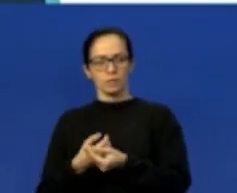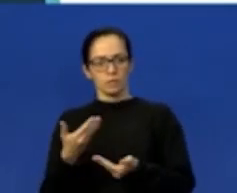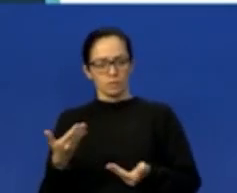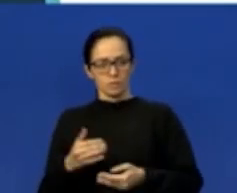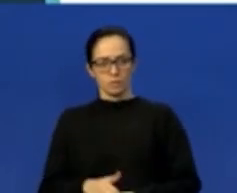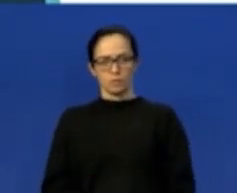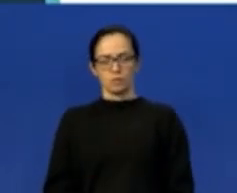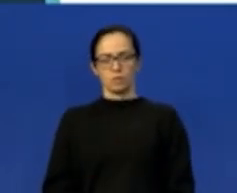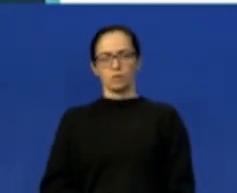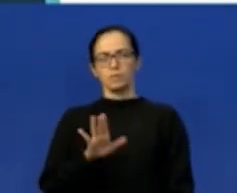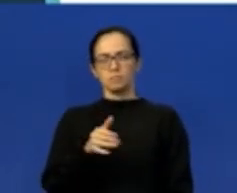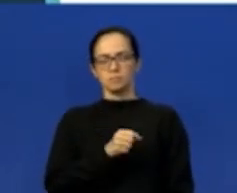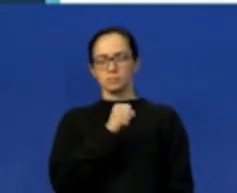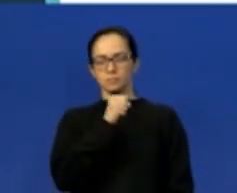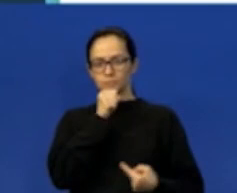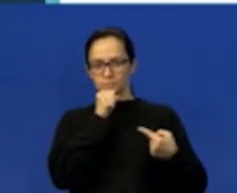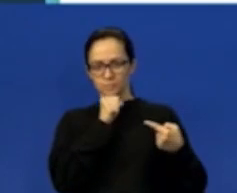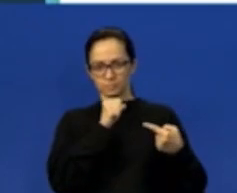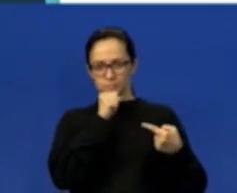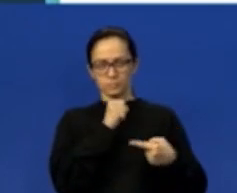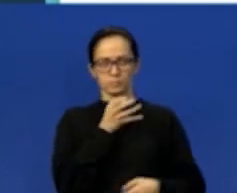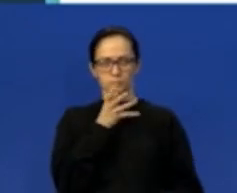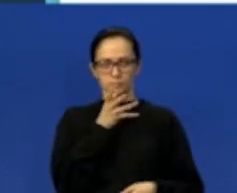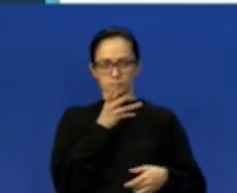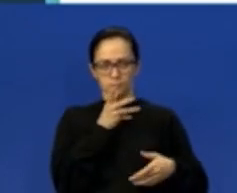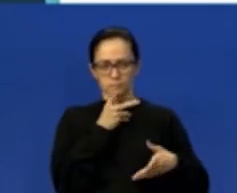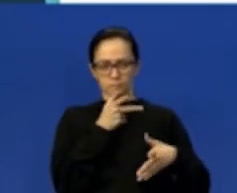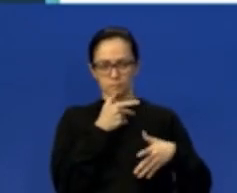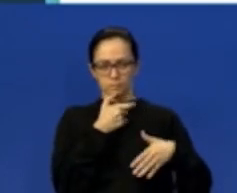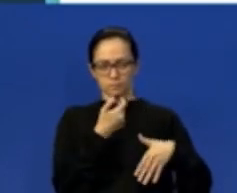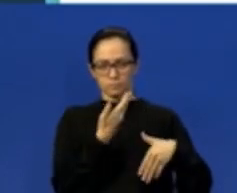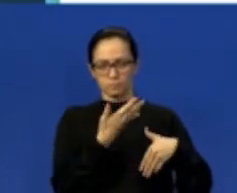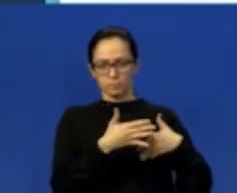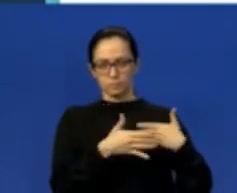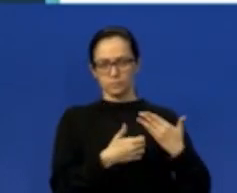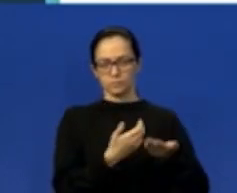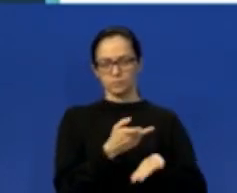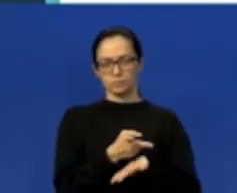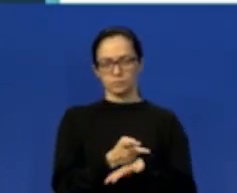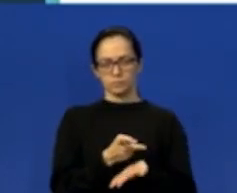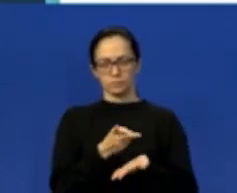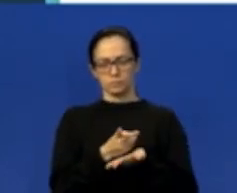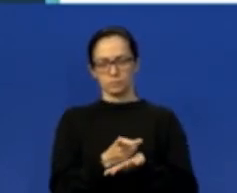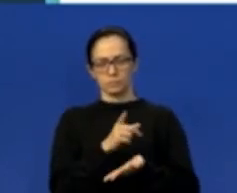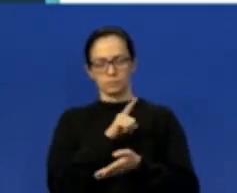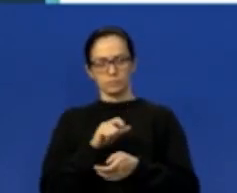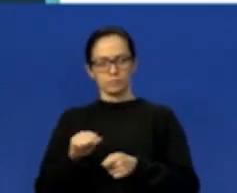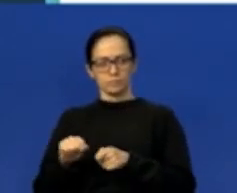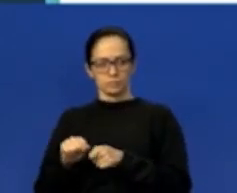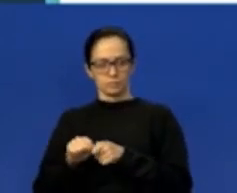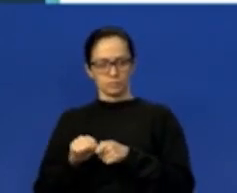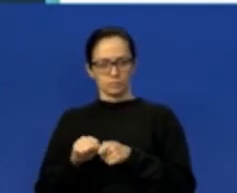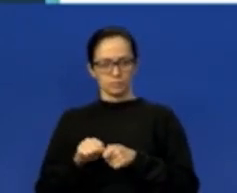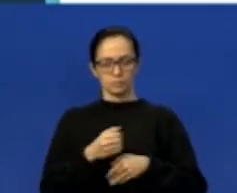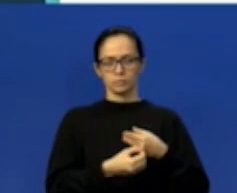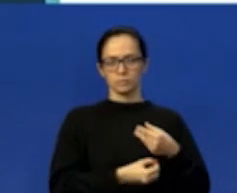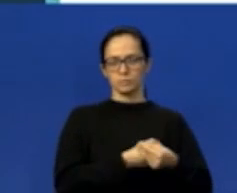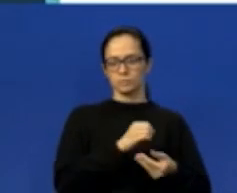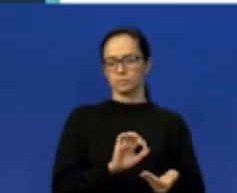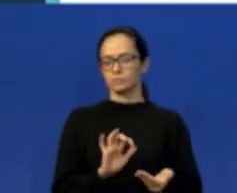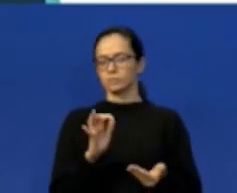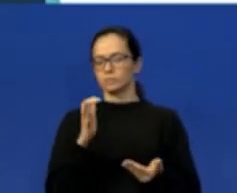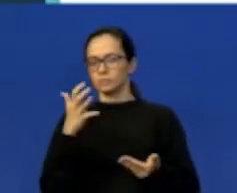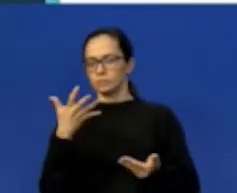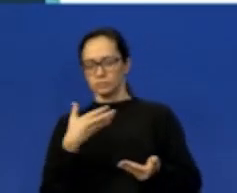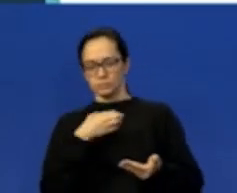o idoso sempre fica mais lento nas suas reações musculares, né? O que isso pode acarretar